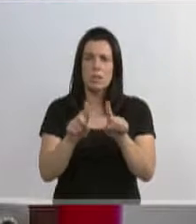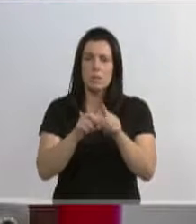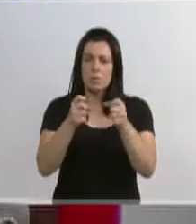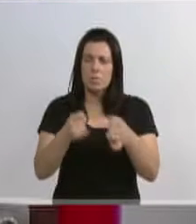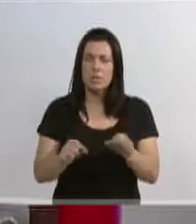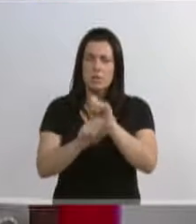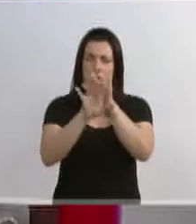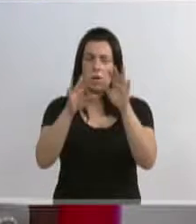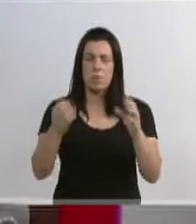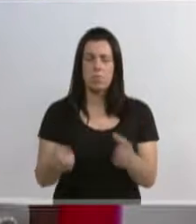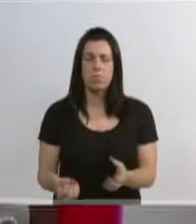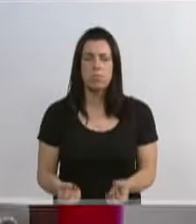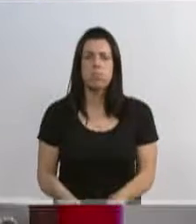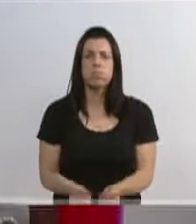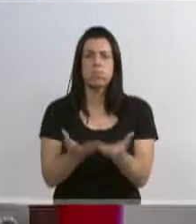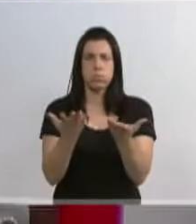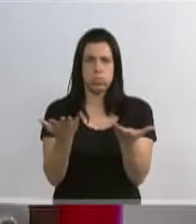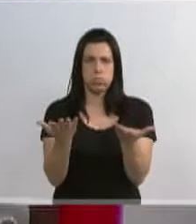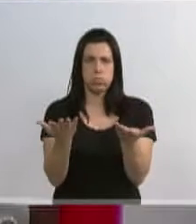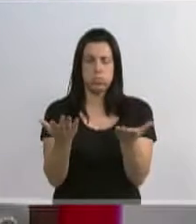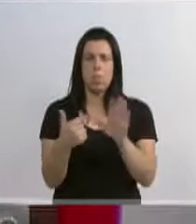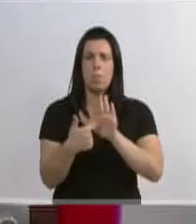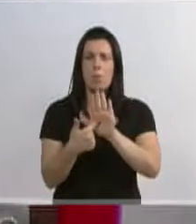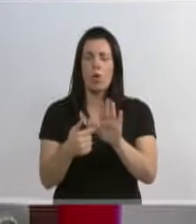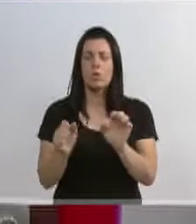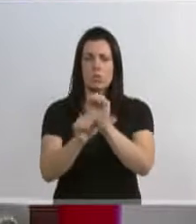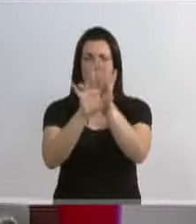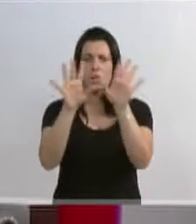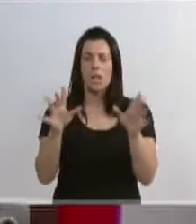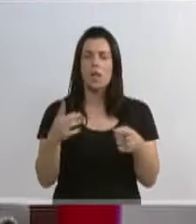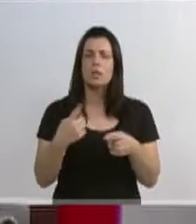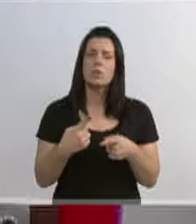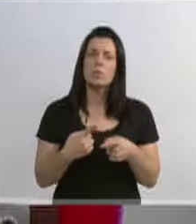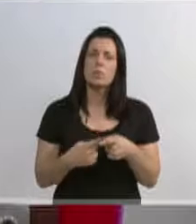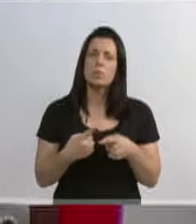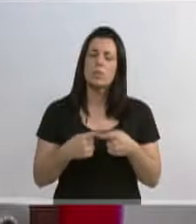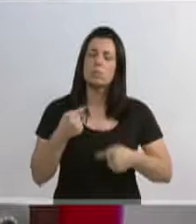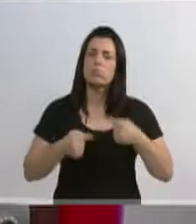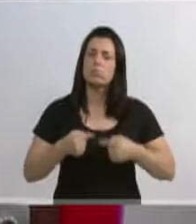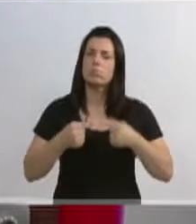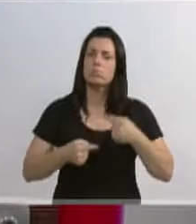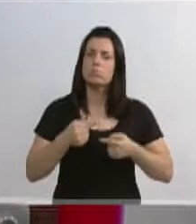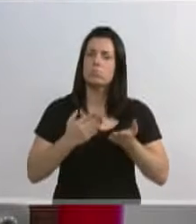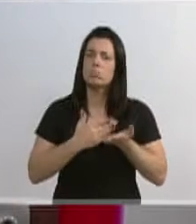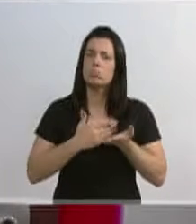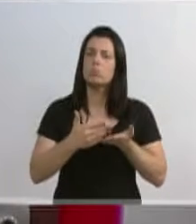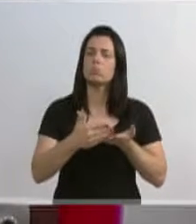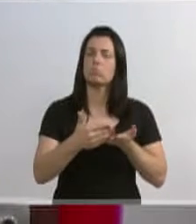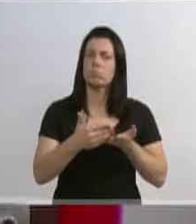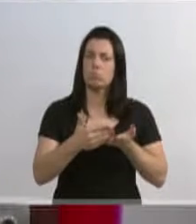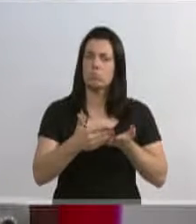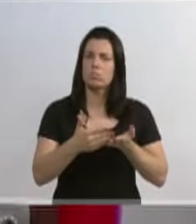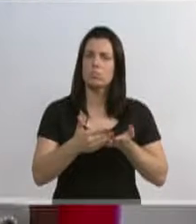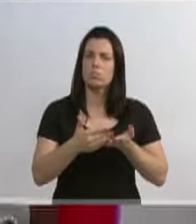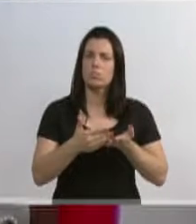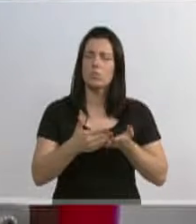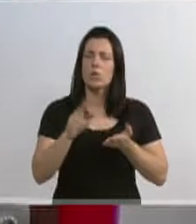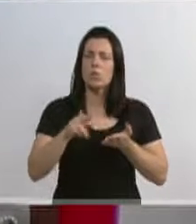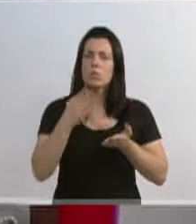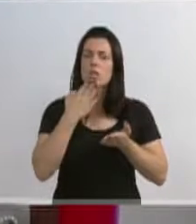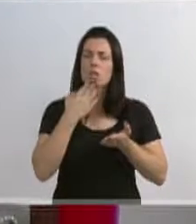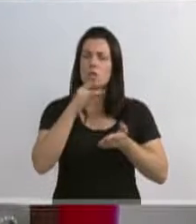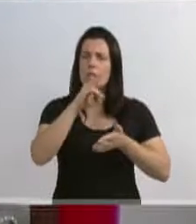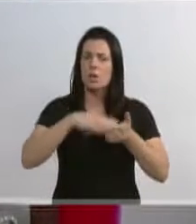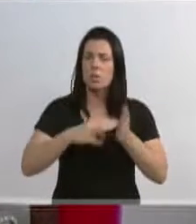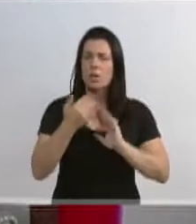só vieram à tona, senhores vereadores, para começar devido a essa discussão inicial que se dá através desse requerimento que pede